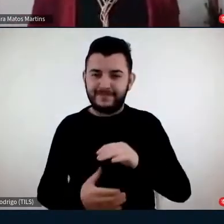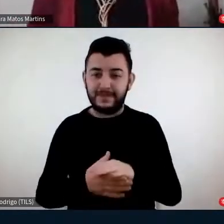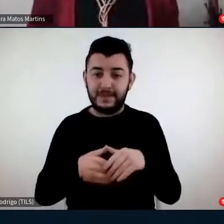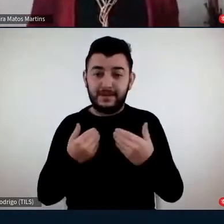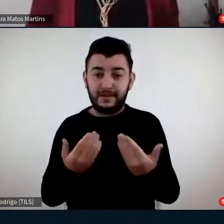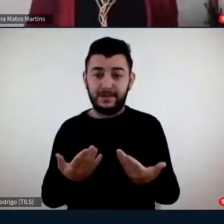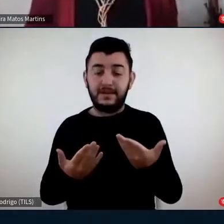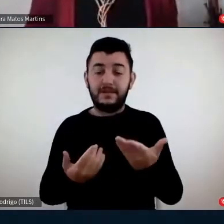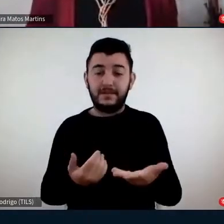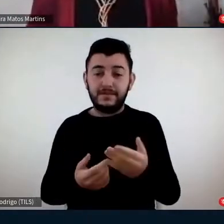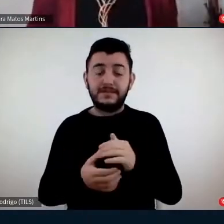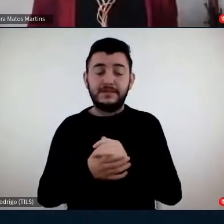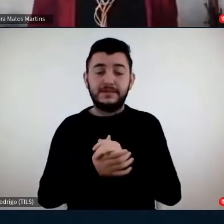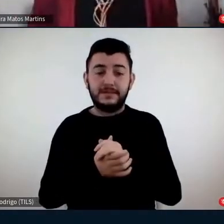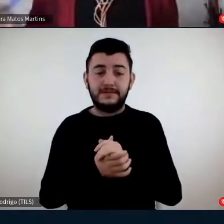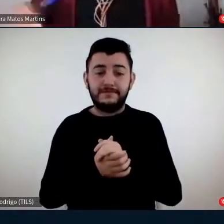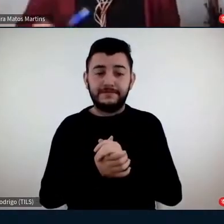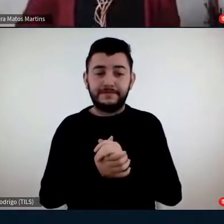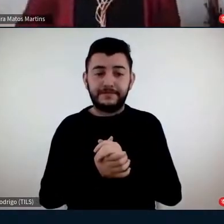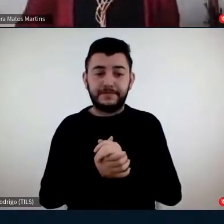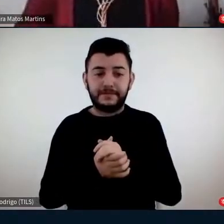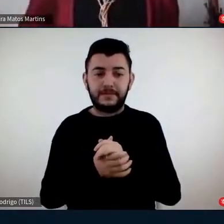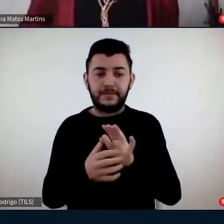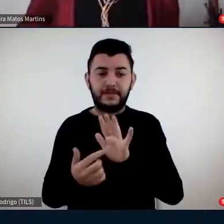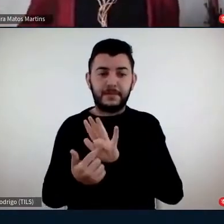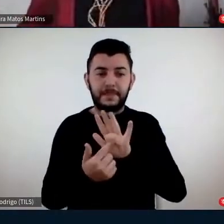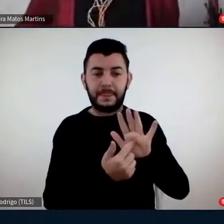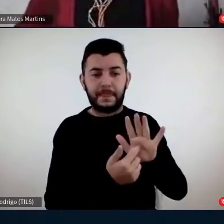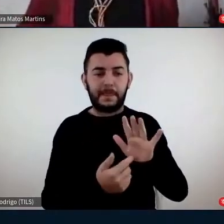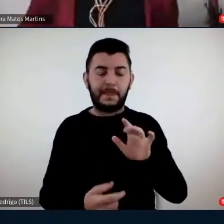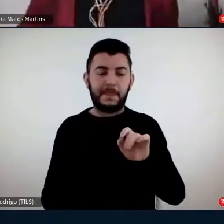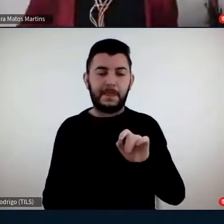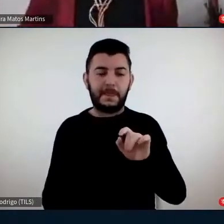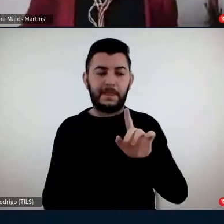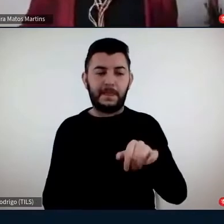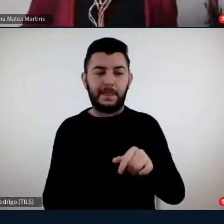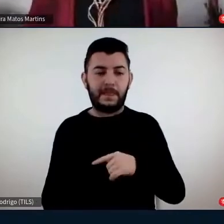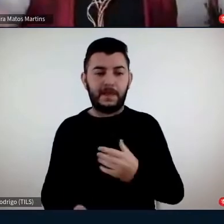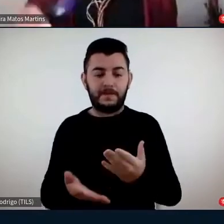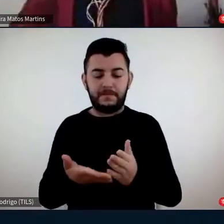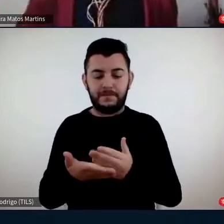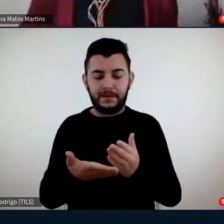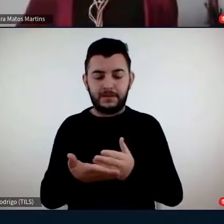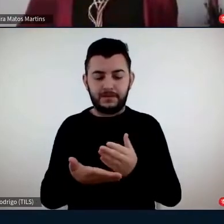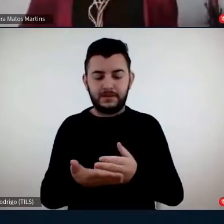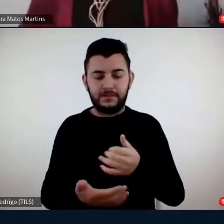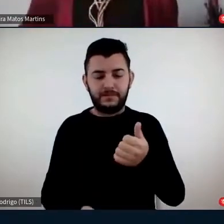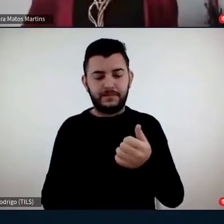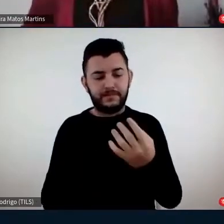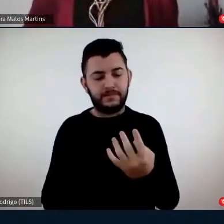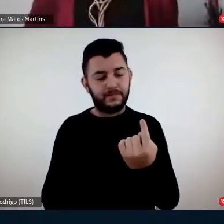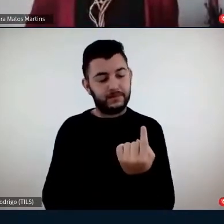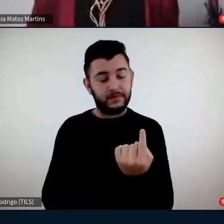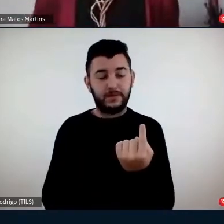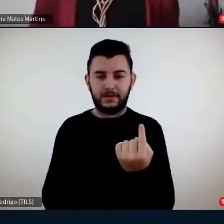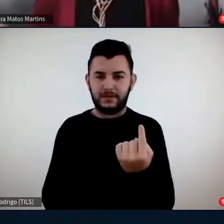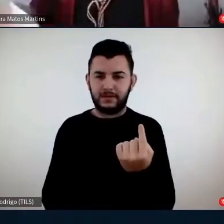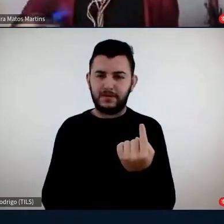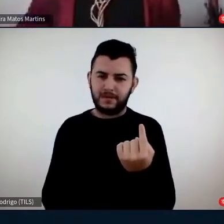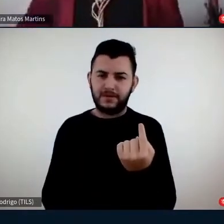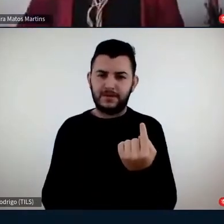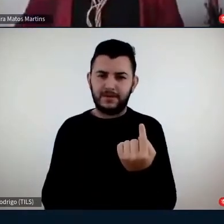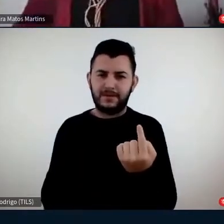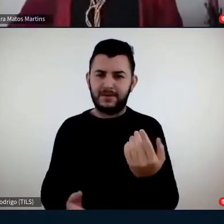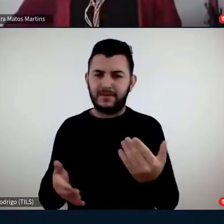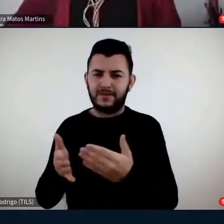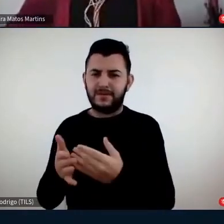em algumas afirmações. Na página 141 e 143, por exemplo, que já é a sua análise ali,